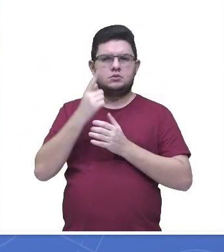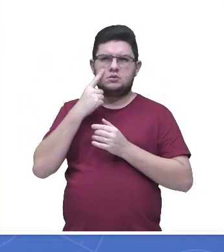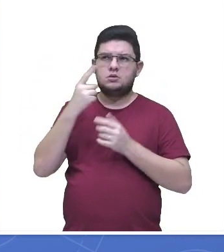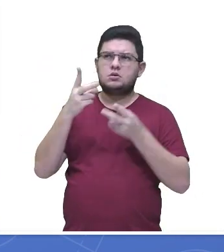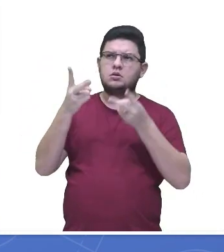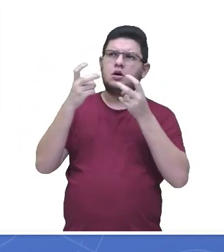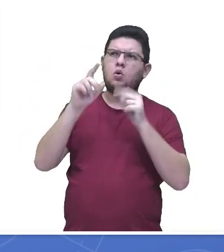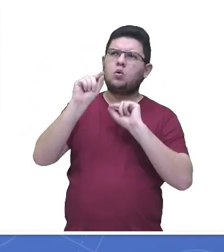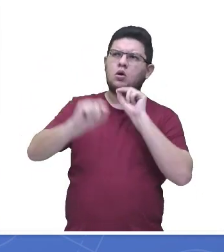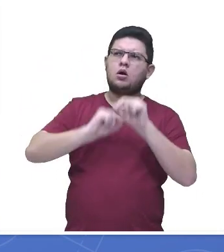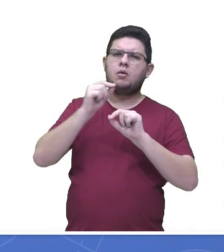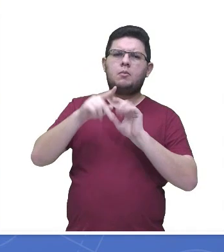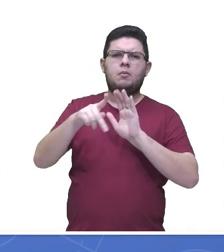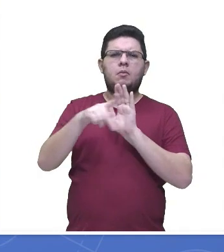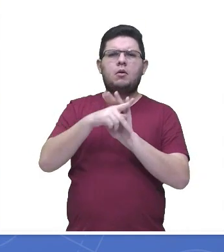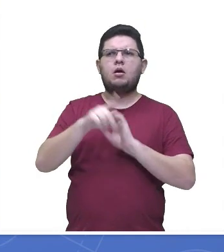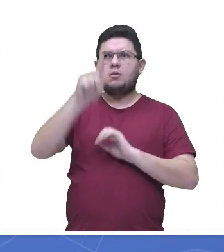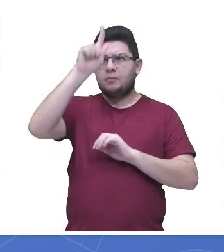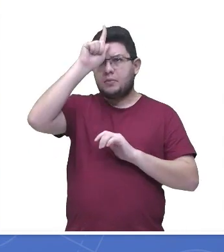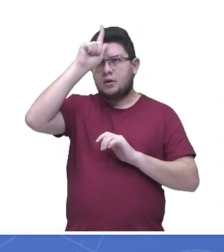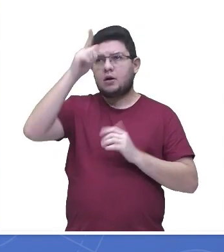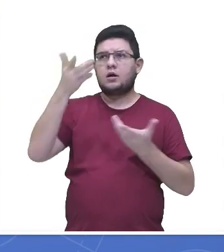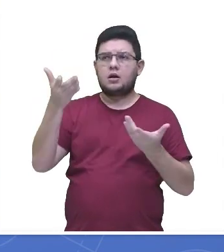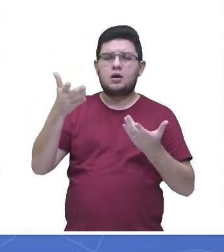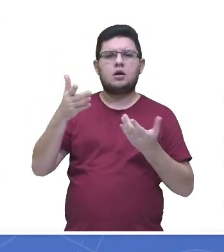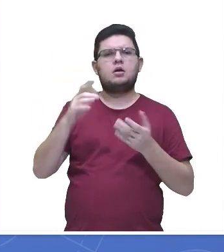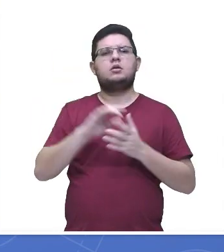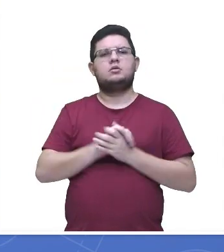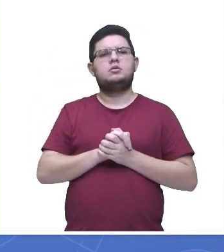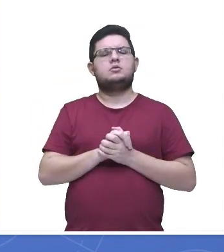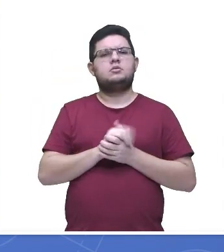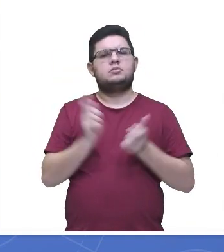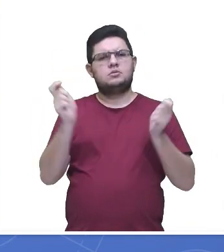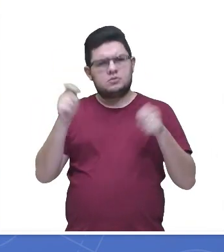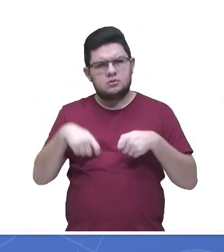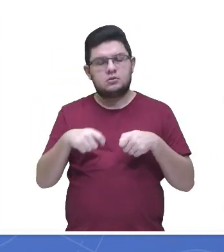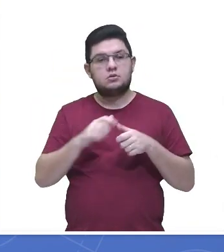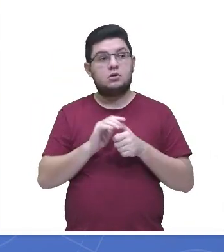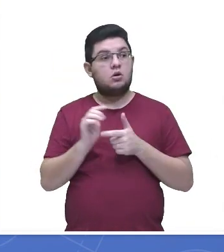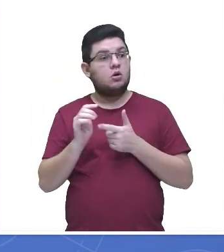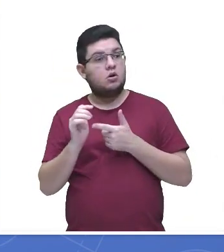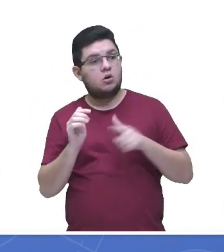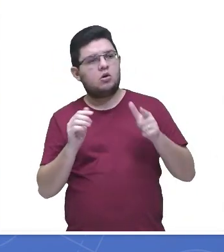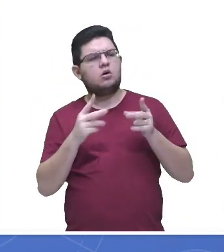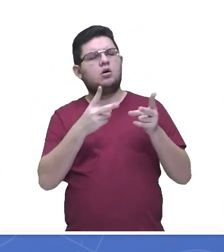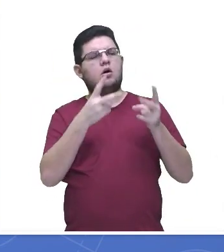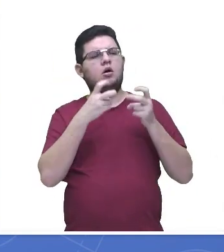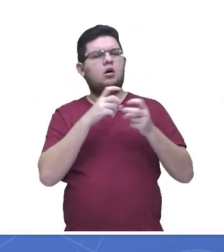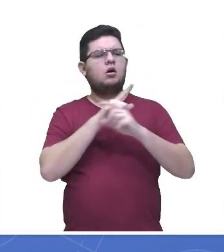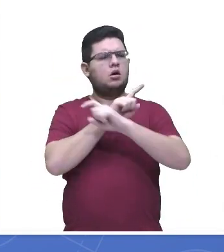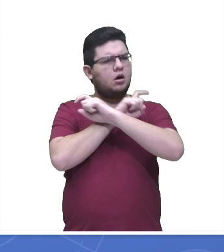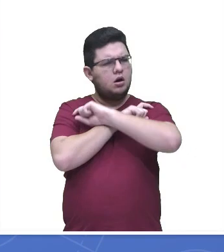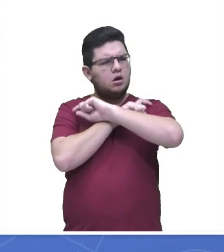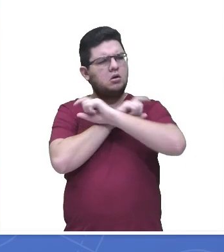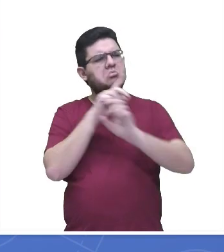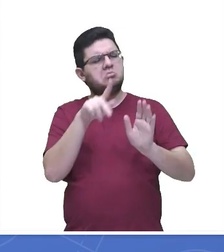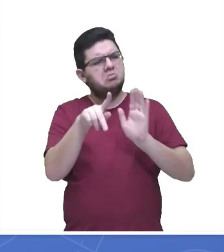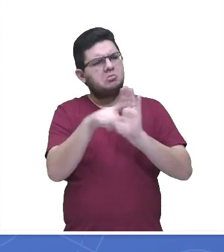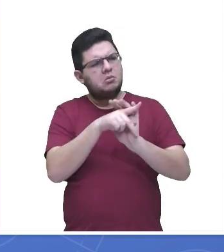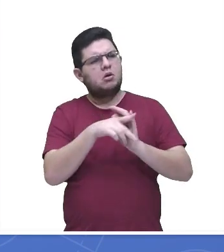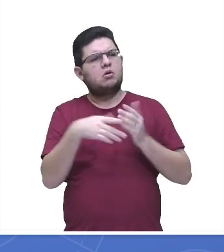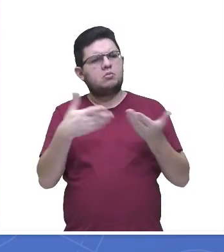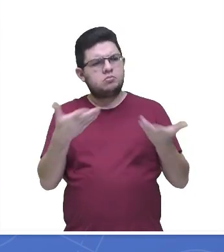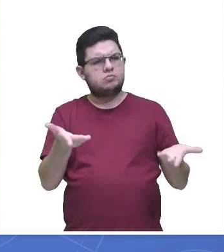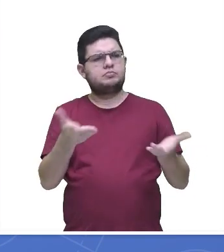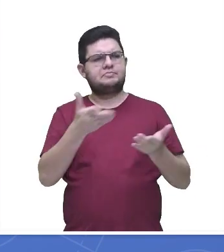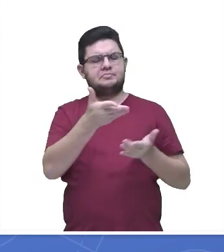coluna grega. Opa, esse é um capitel grego. Não é verdade? Nossa, isso aqui é um capitel egípcio. Então, nós falamos